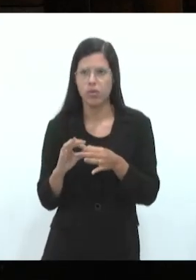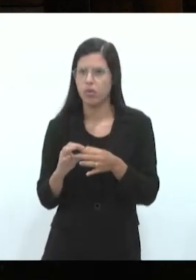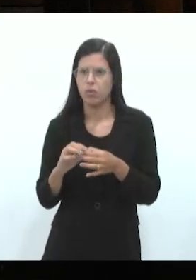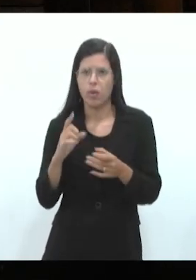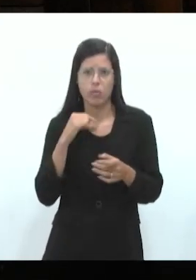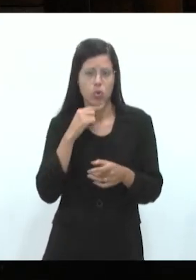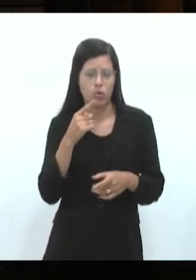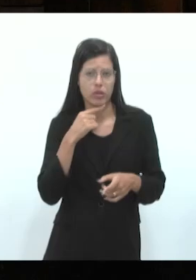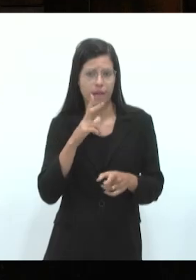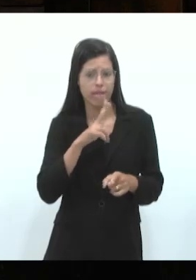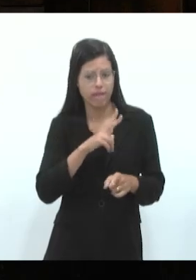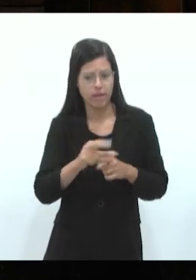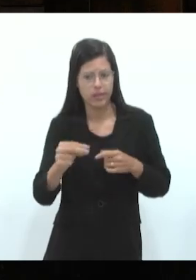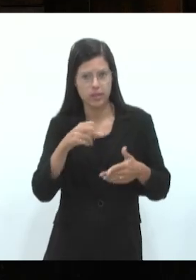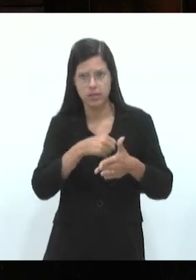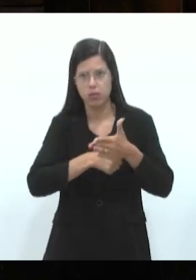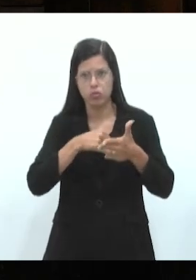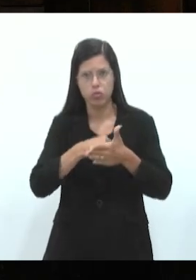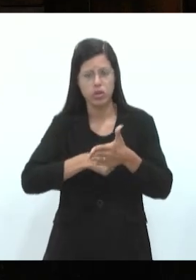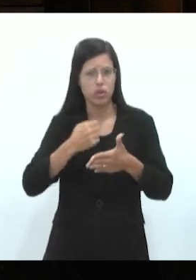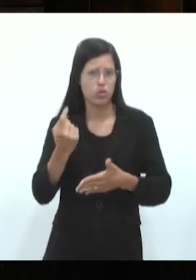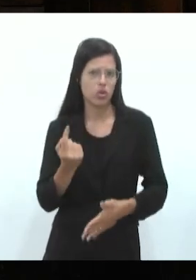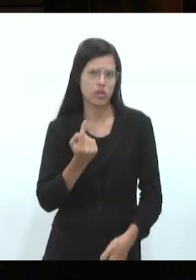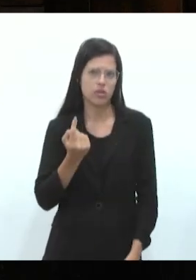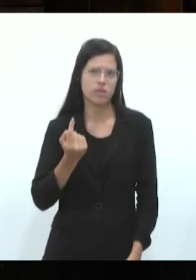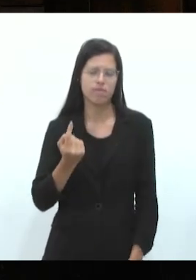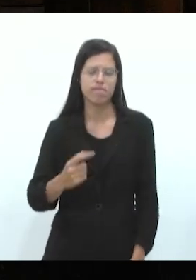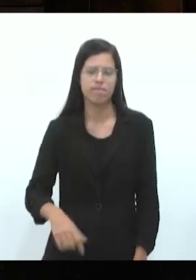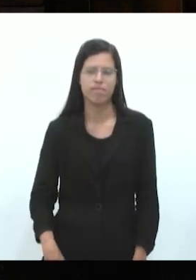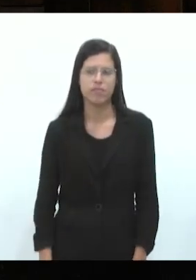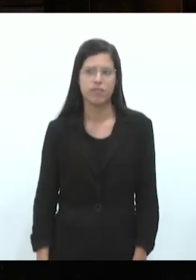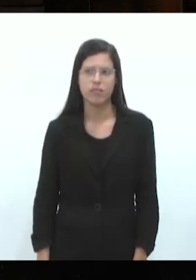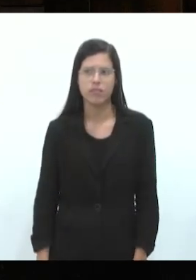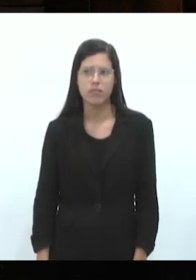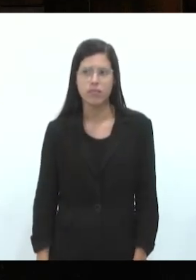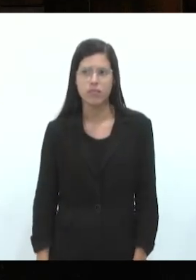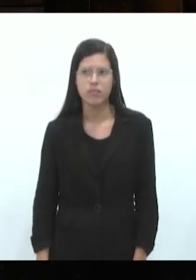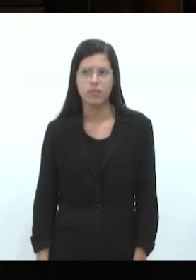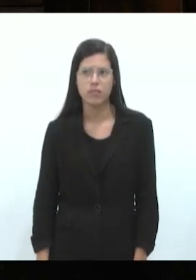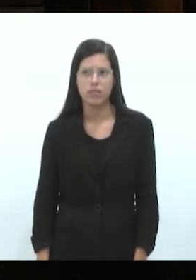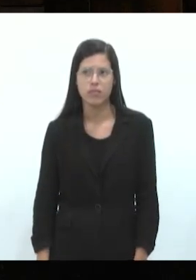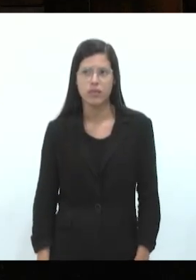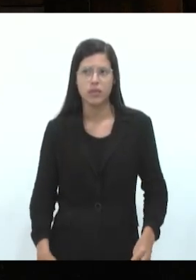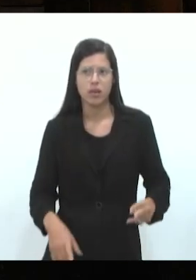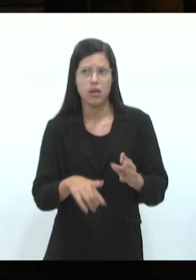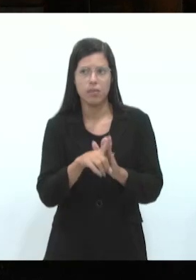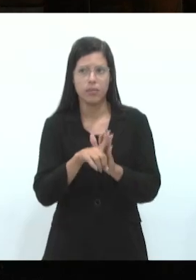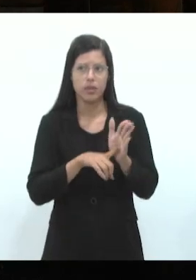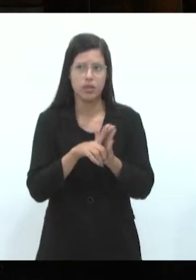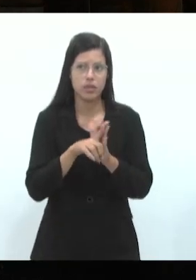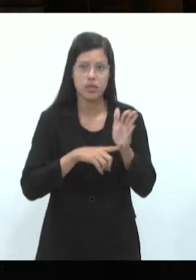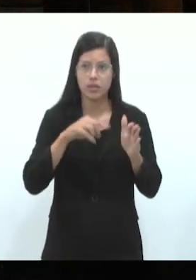luta sozinho. E a pesquisa é Brasil, não é Rio de Janeiro, não, a pesquisa é